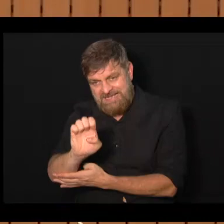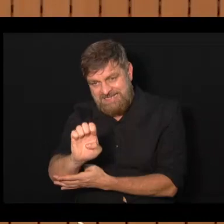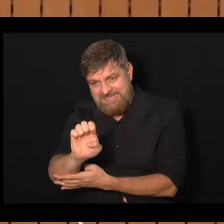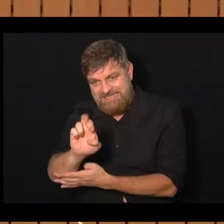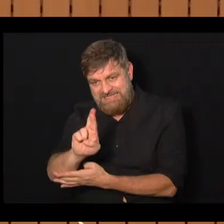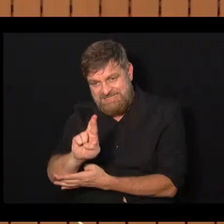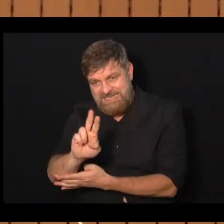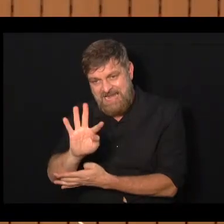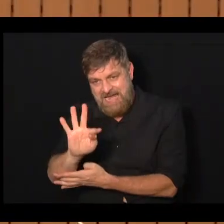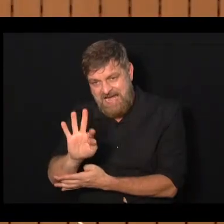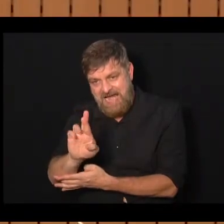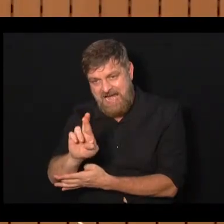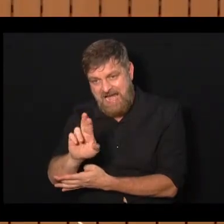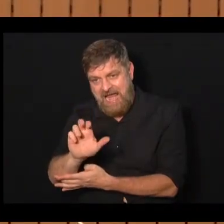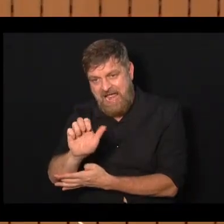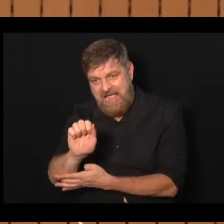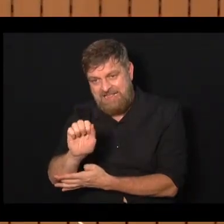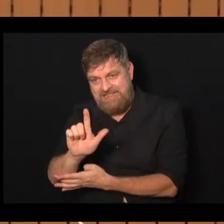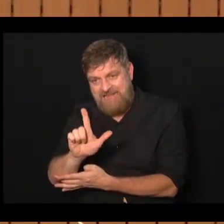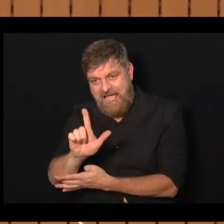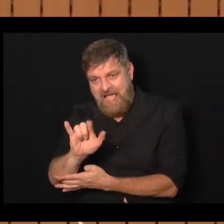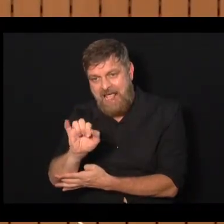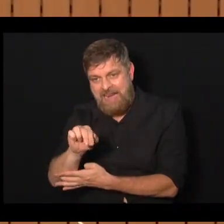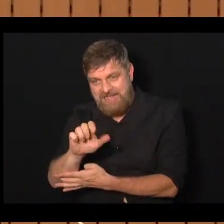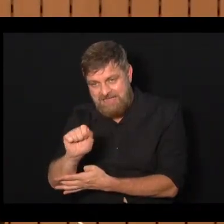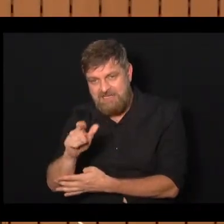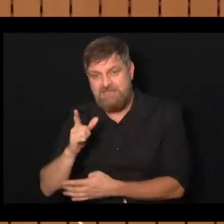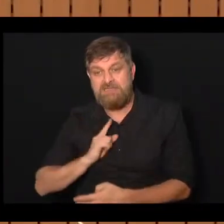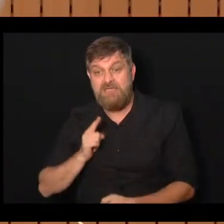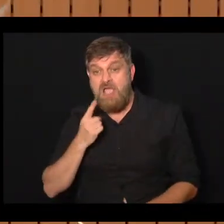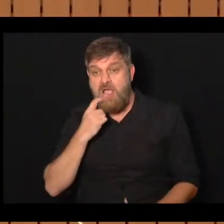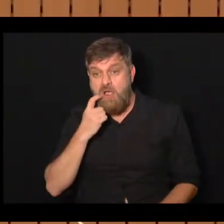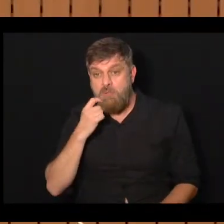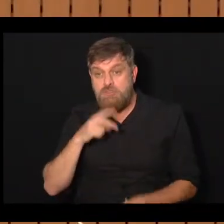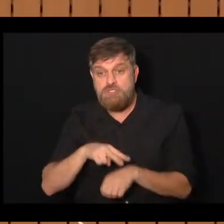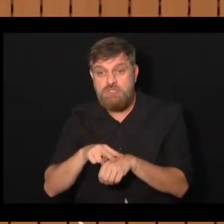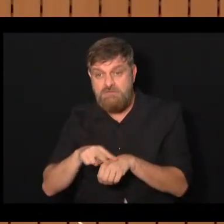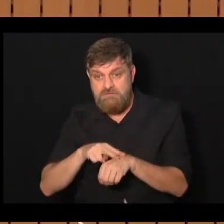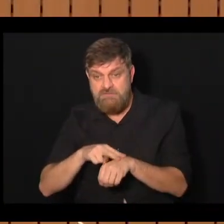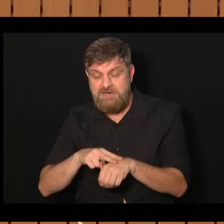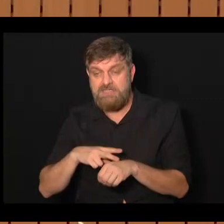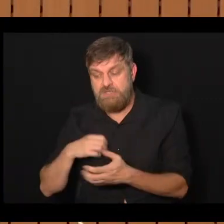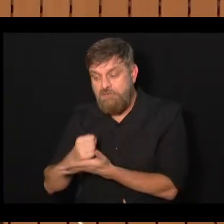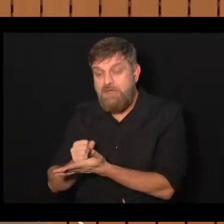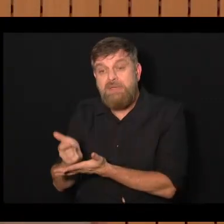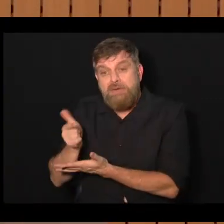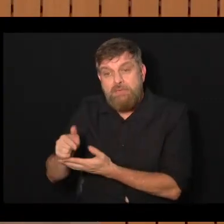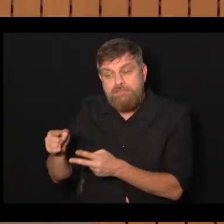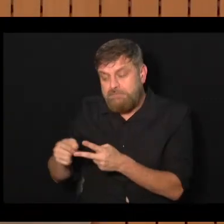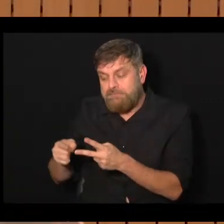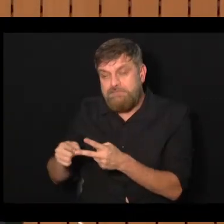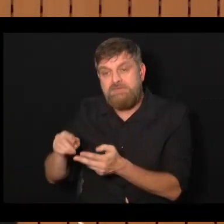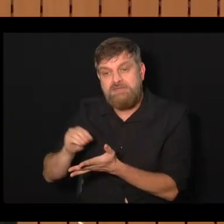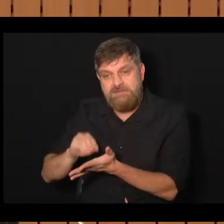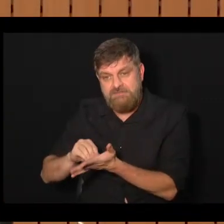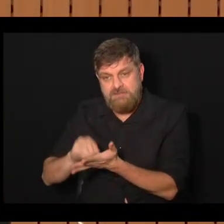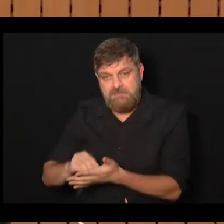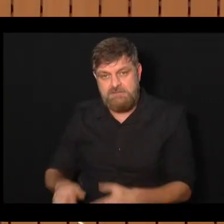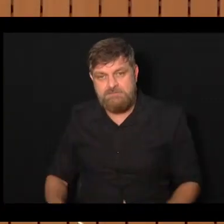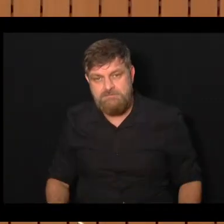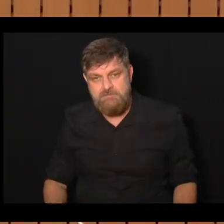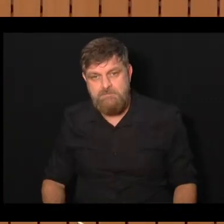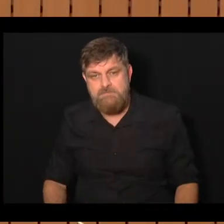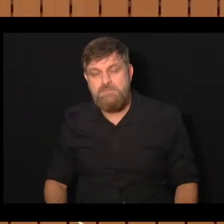forma, a fluoxetina, né, aqui um pouco mais, alguns pontilhados verdes, mas predominantemente na nossa rede, também a fluoxetina em falta.